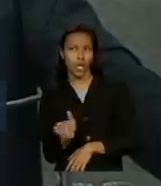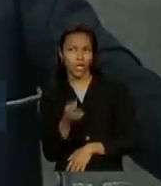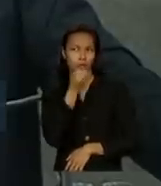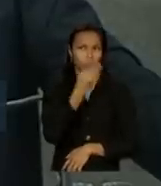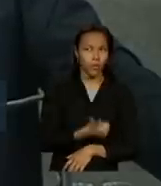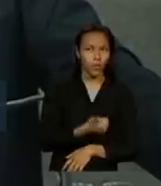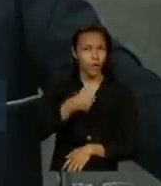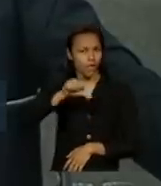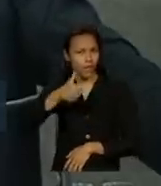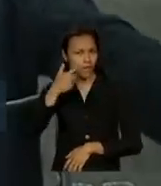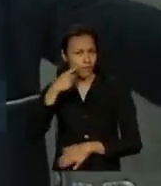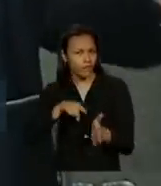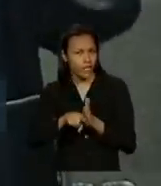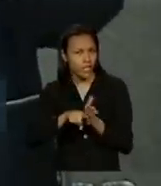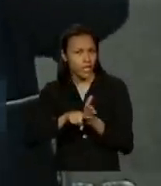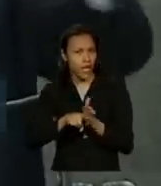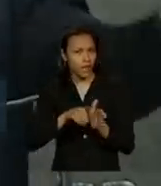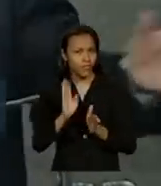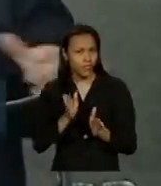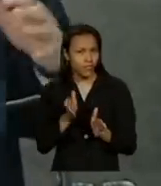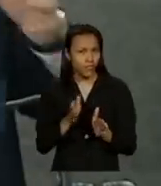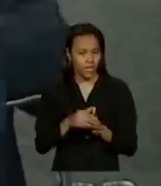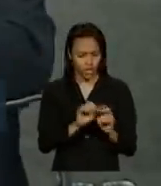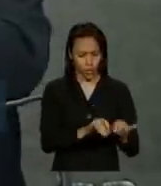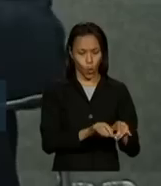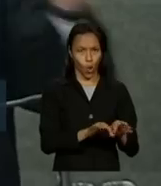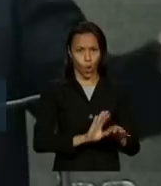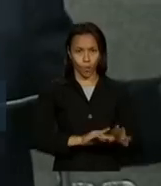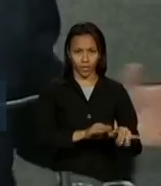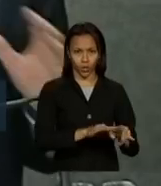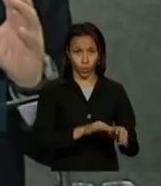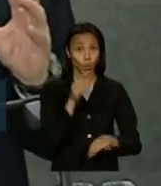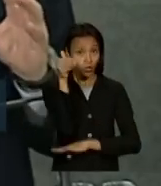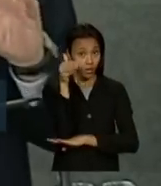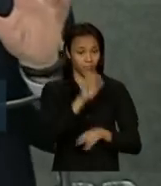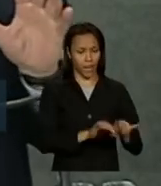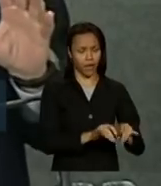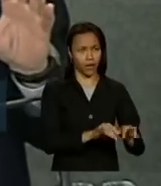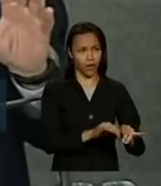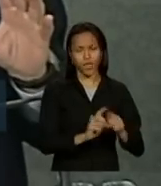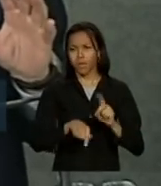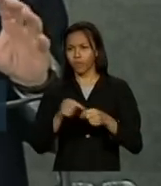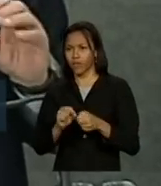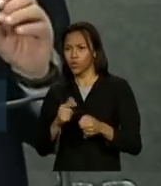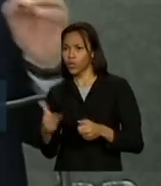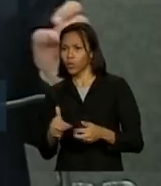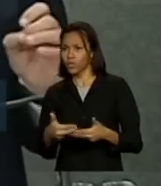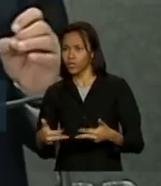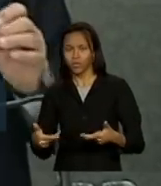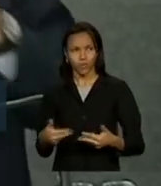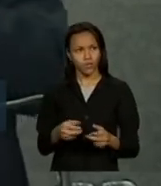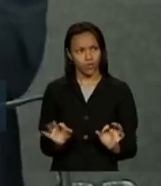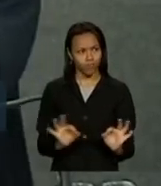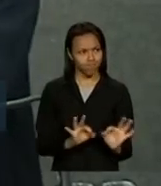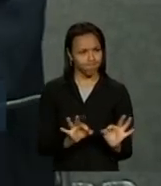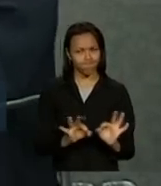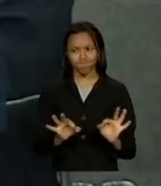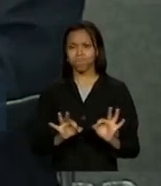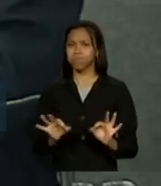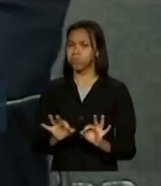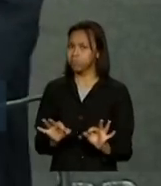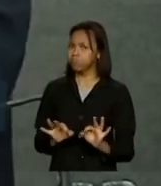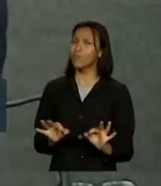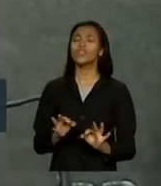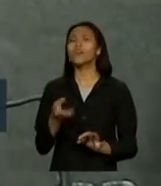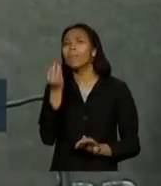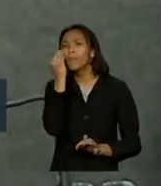Tá dominado e o cara ganhou lá tá operando computador mexe aqui faz confusão se Dota né processo tá gerenciado é só para ver